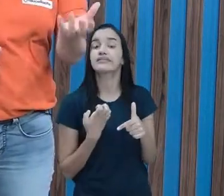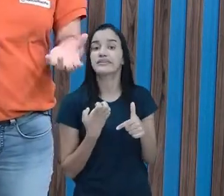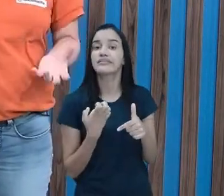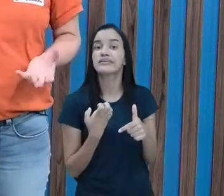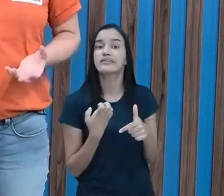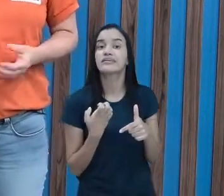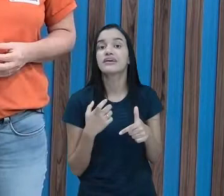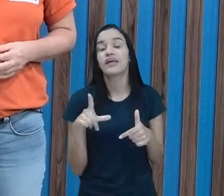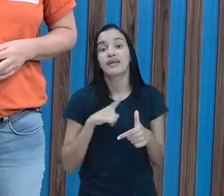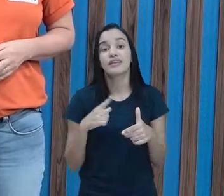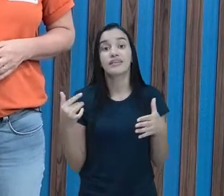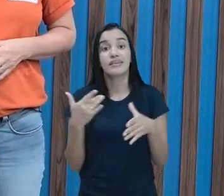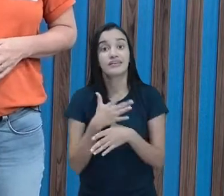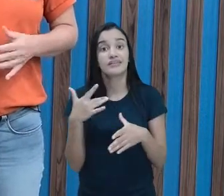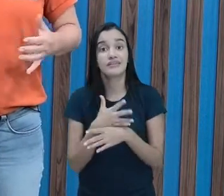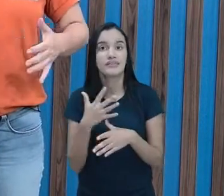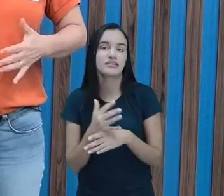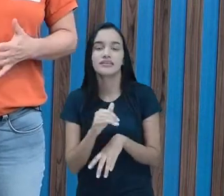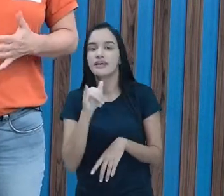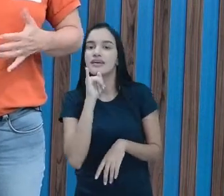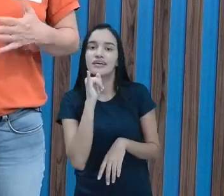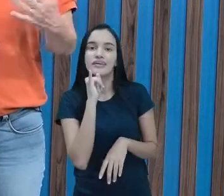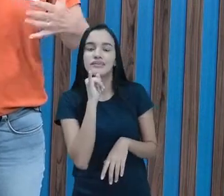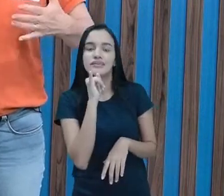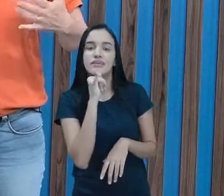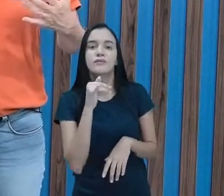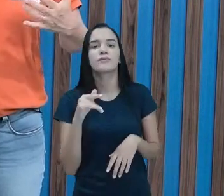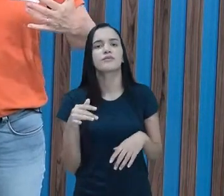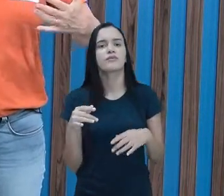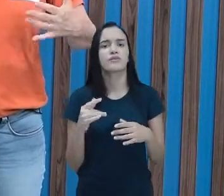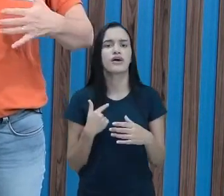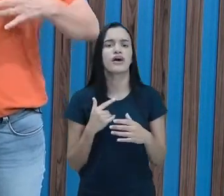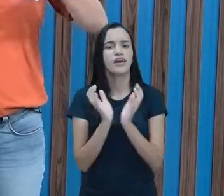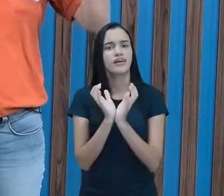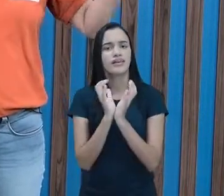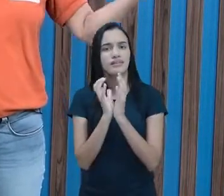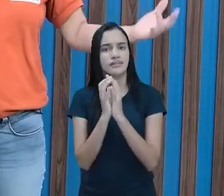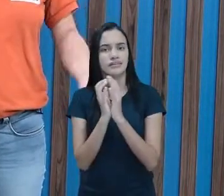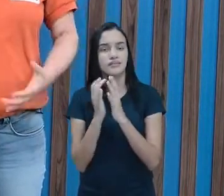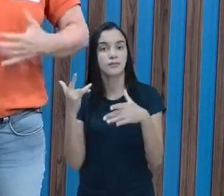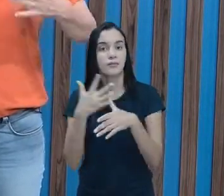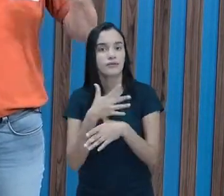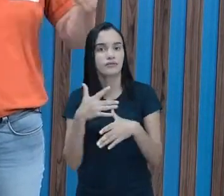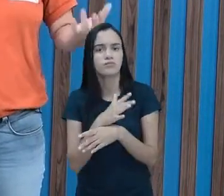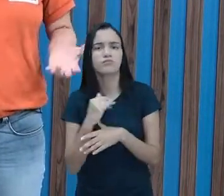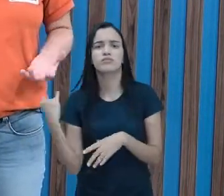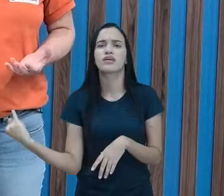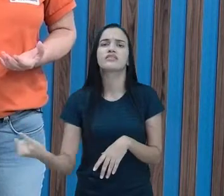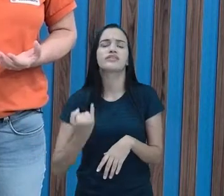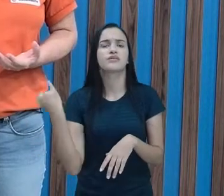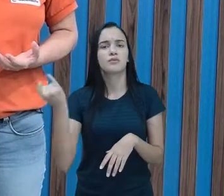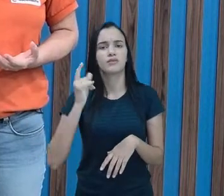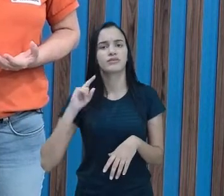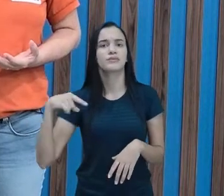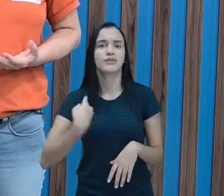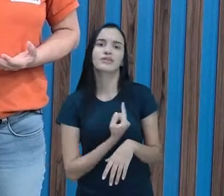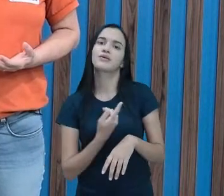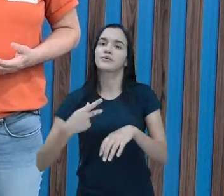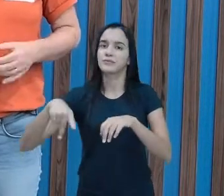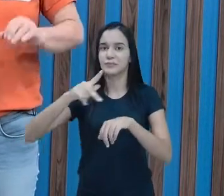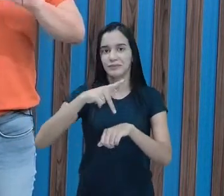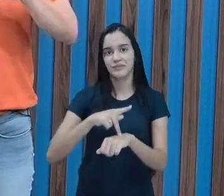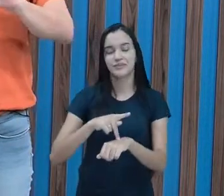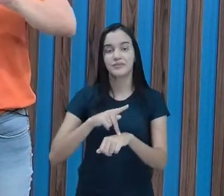muitas cidades grandes, né? Como a gente falou aqui, Recife se tornou uma cidade imensa e muito importante para o nosso país,